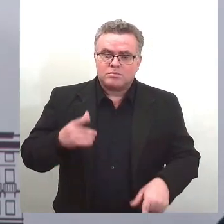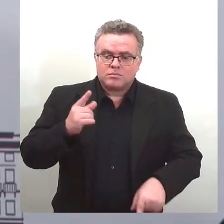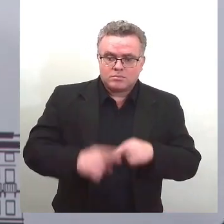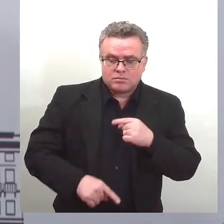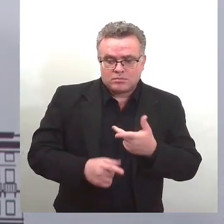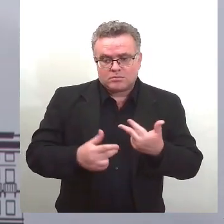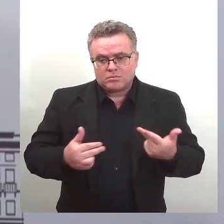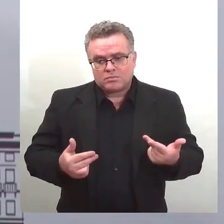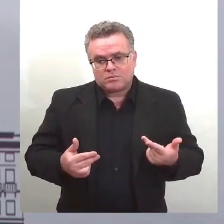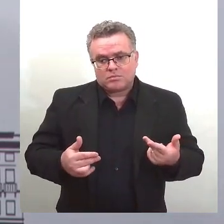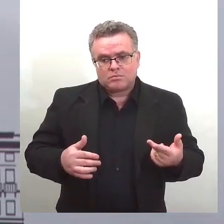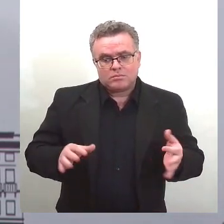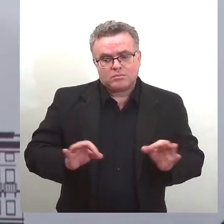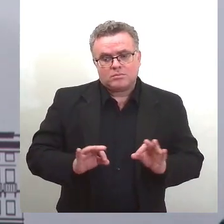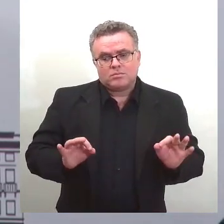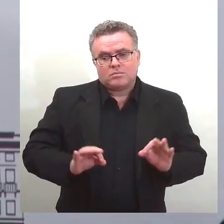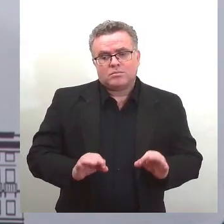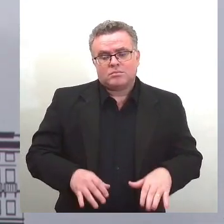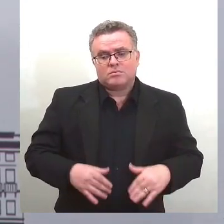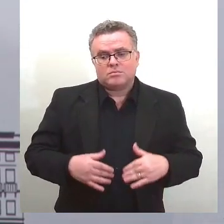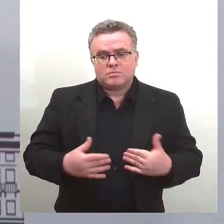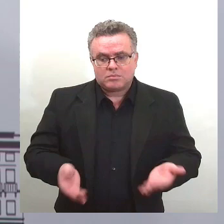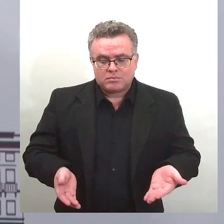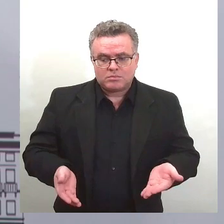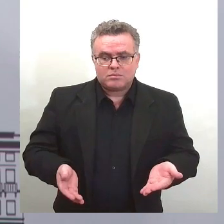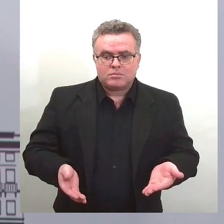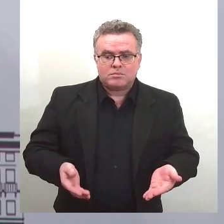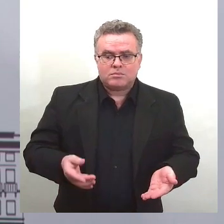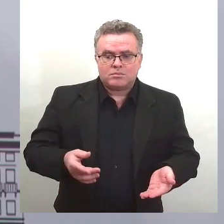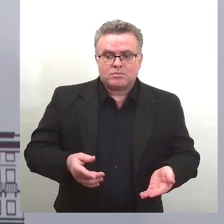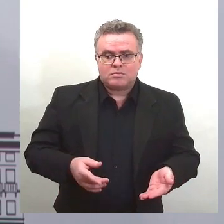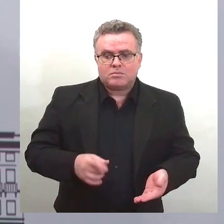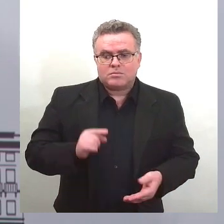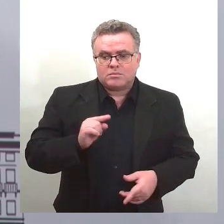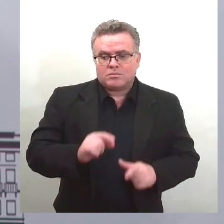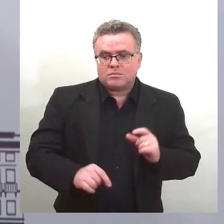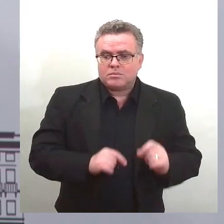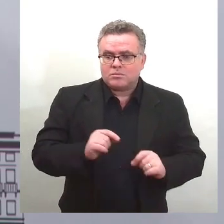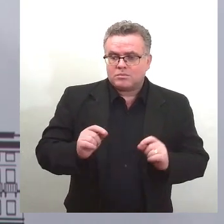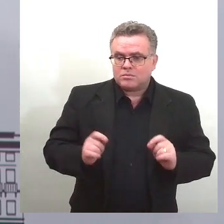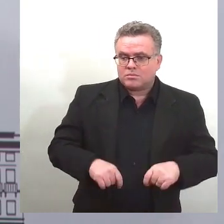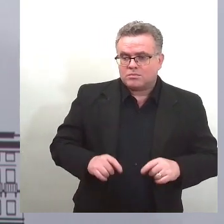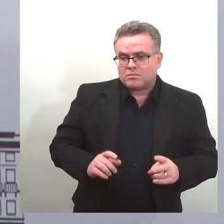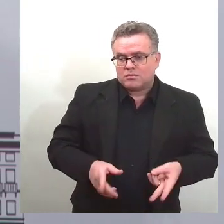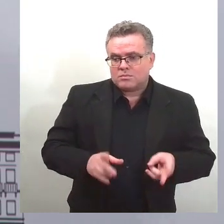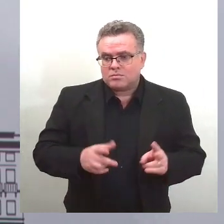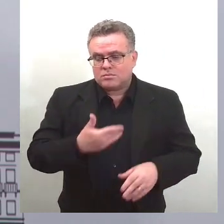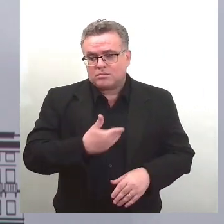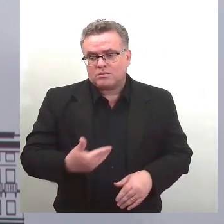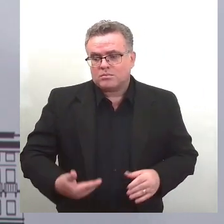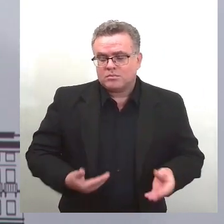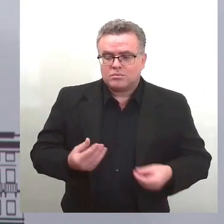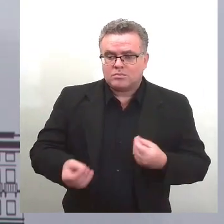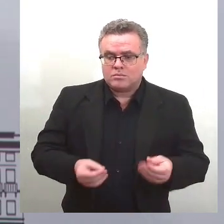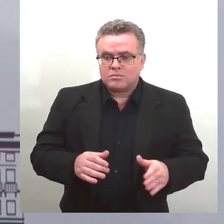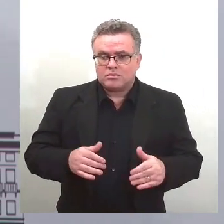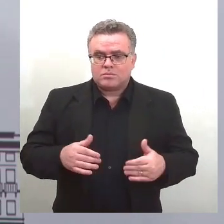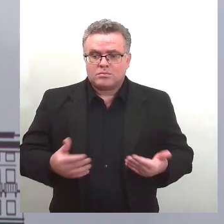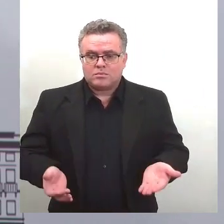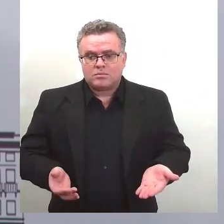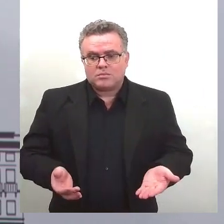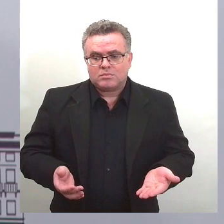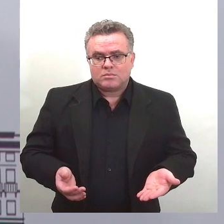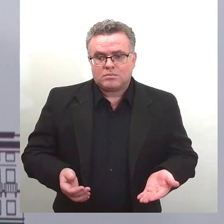que o transporte ele seja através do transporte público intermunicipal, ou seja, da Grande